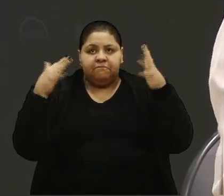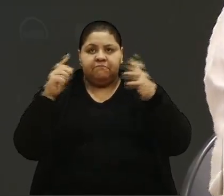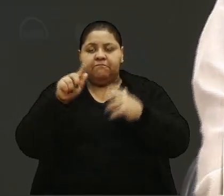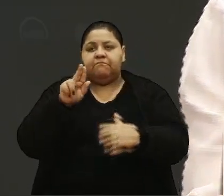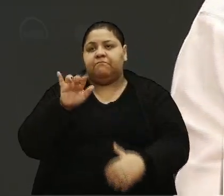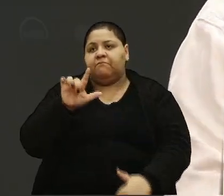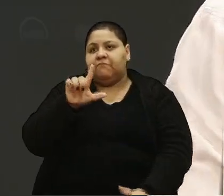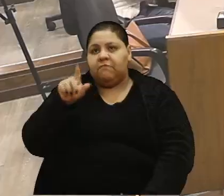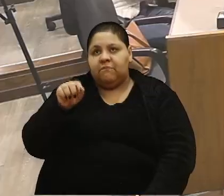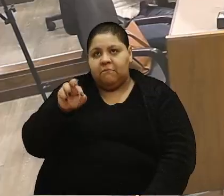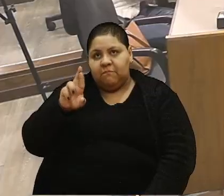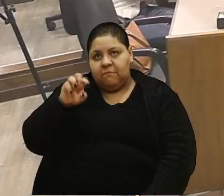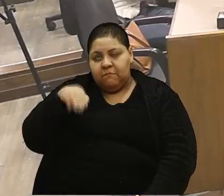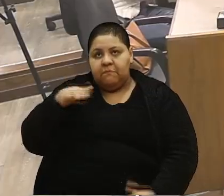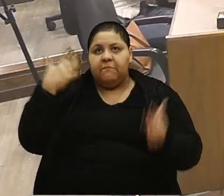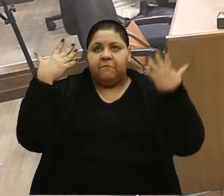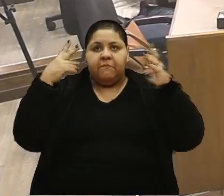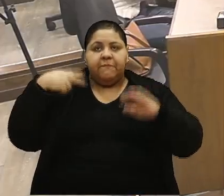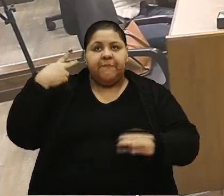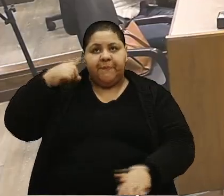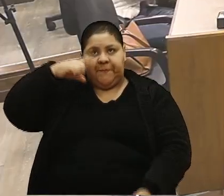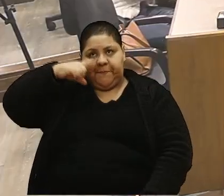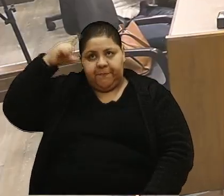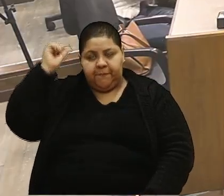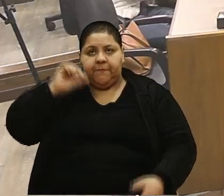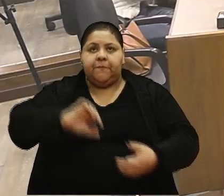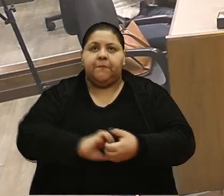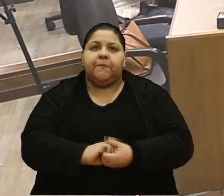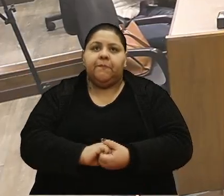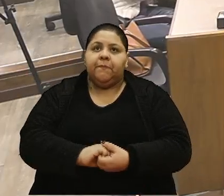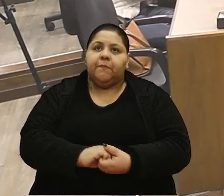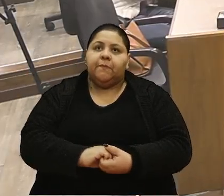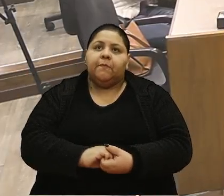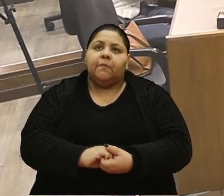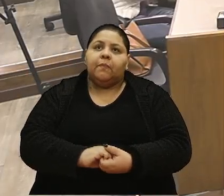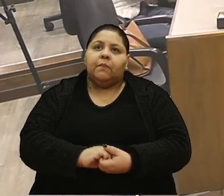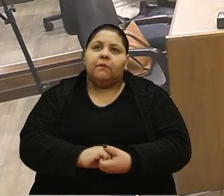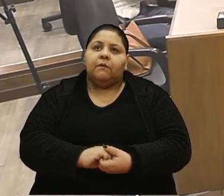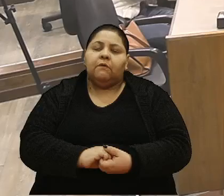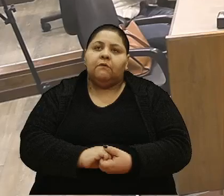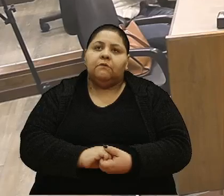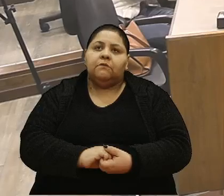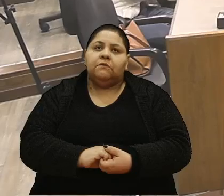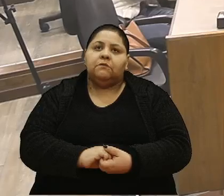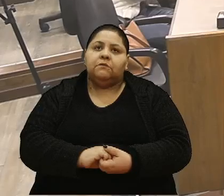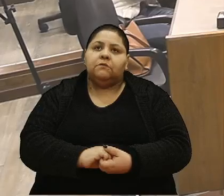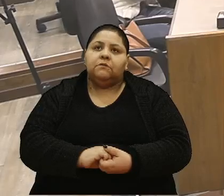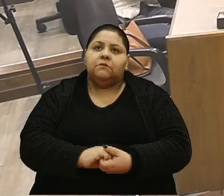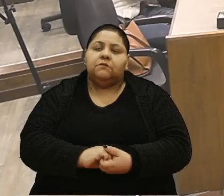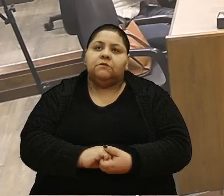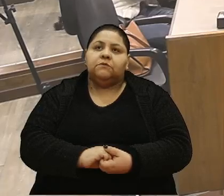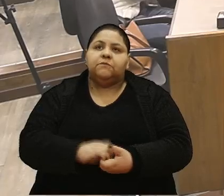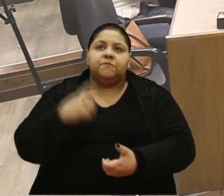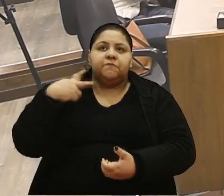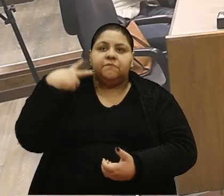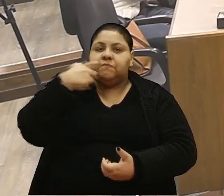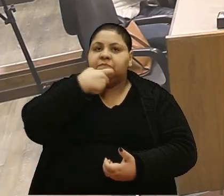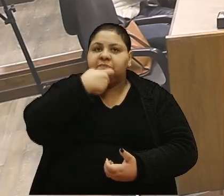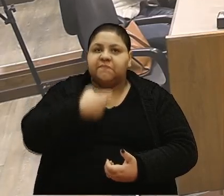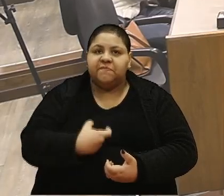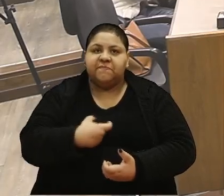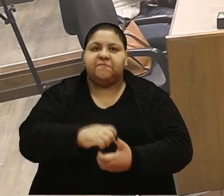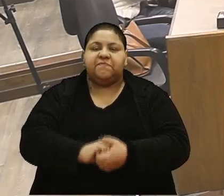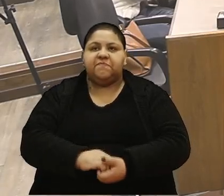parabéns, vereador Aldonei. Silva Becker. Muito obrigado,